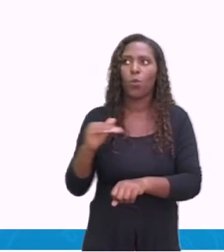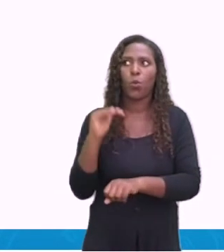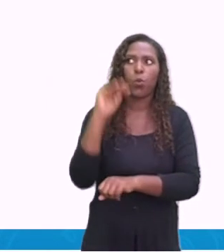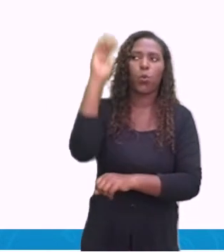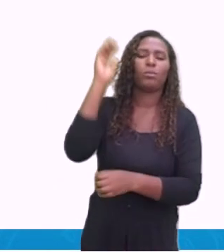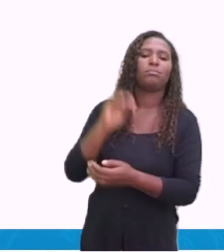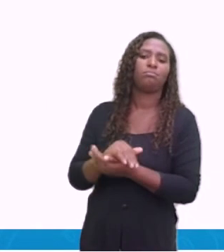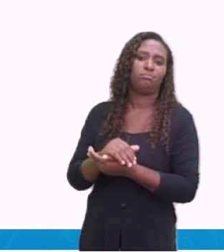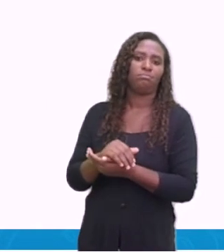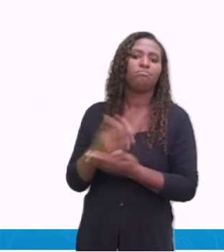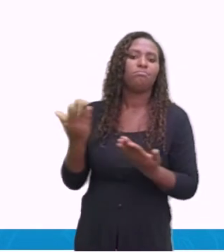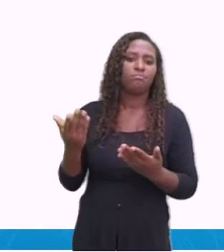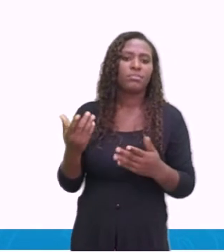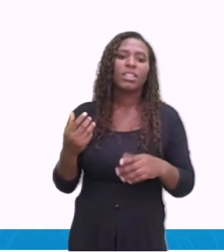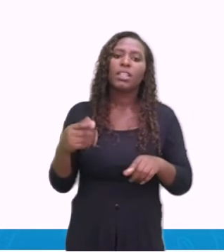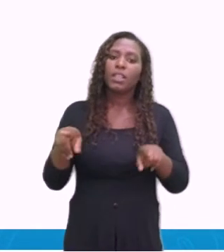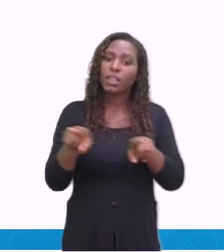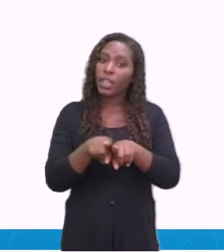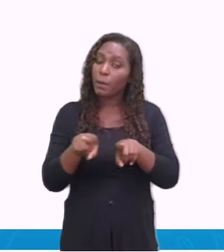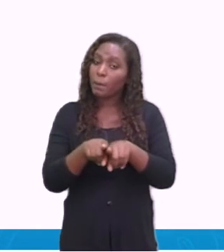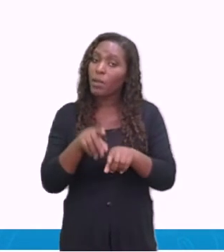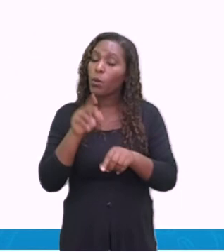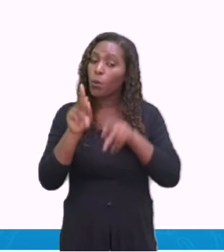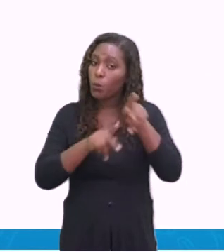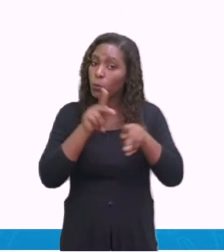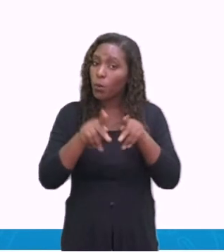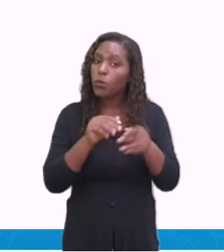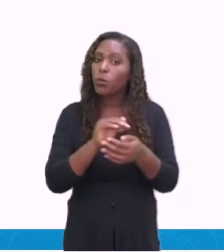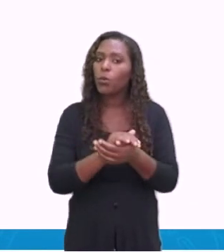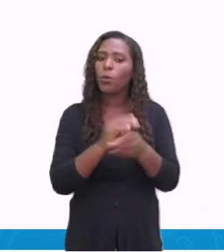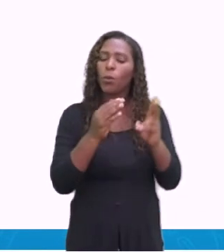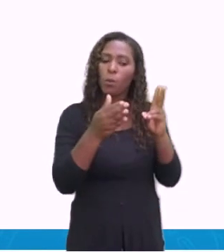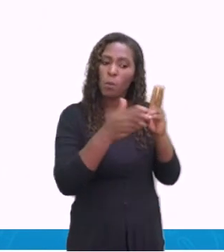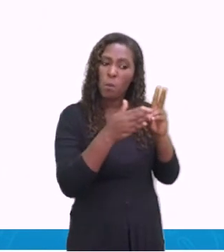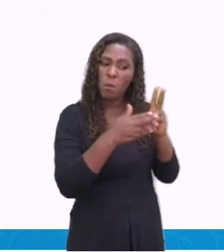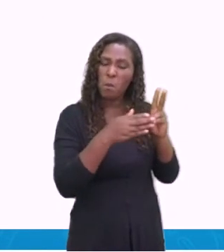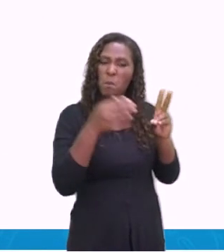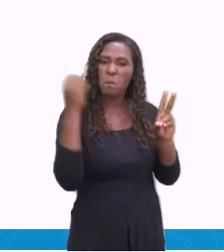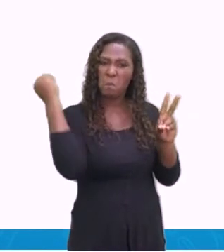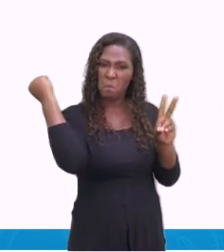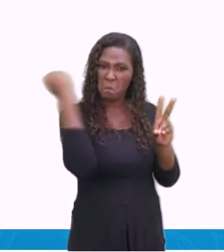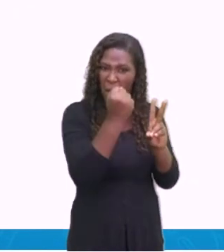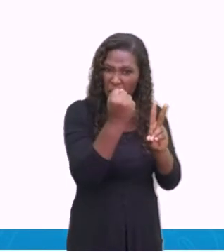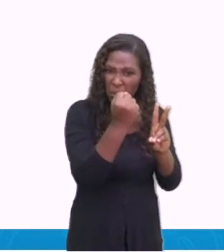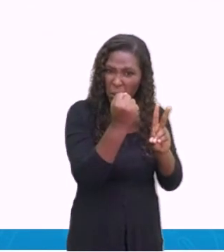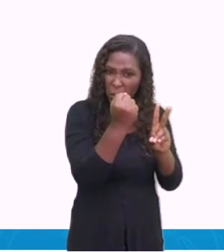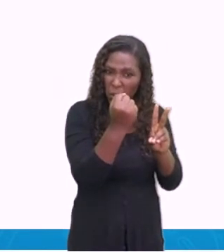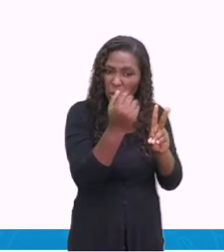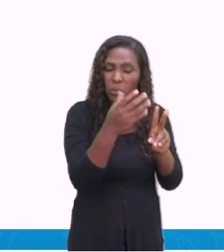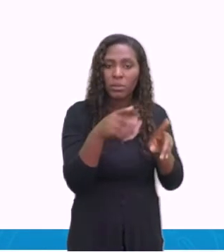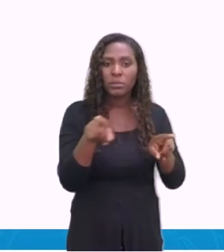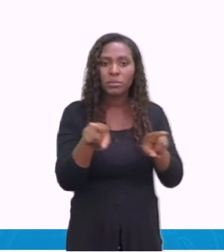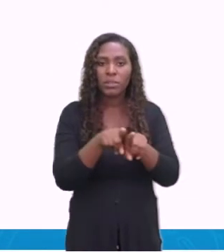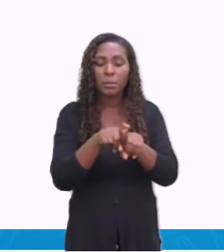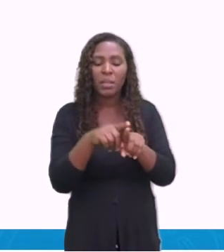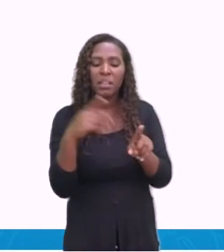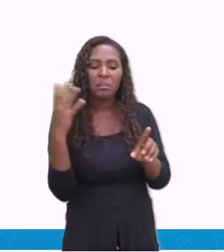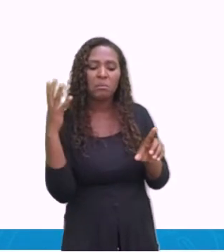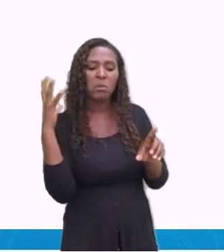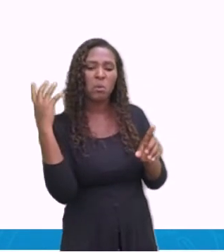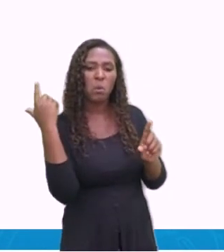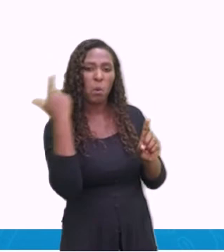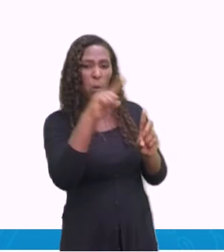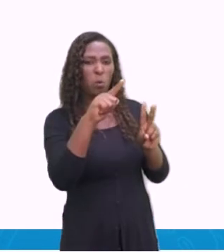do extermínio e a conquista dos povos indígenas, povoadores, e de novas